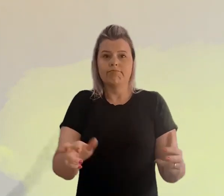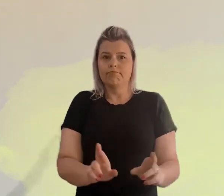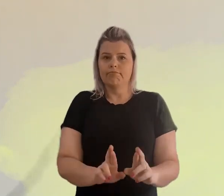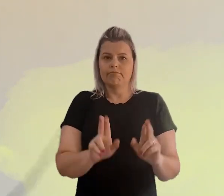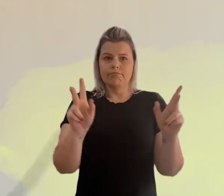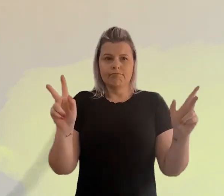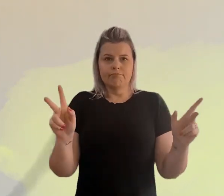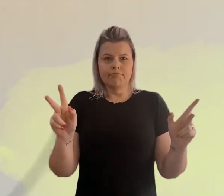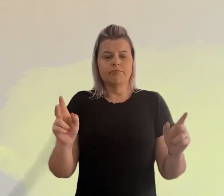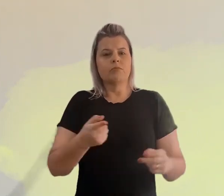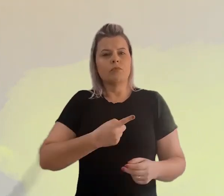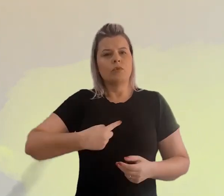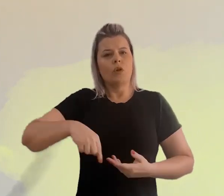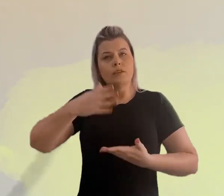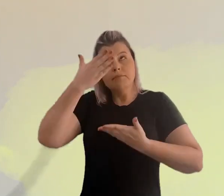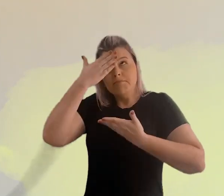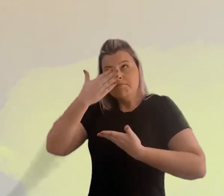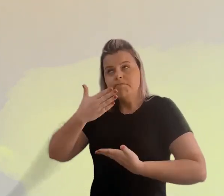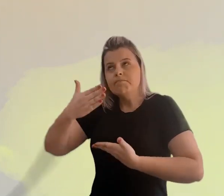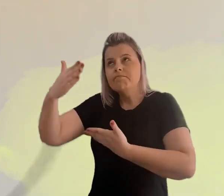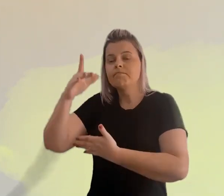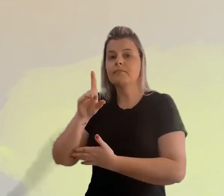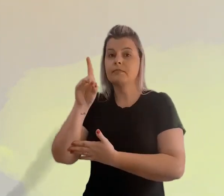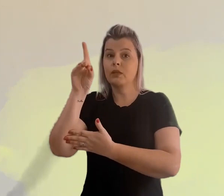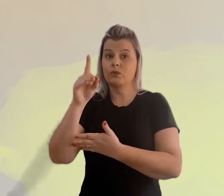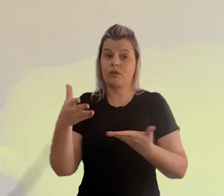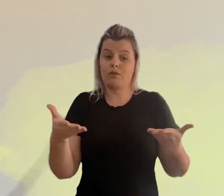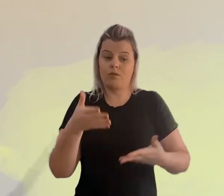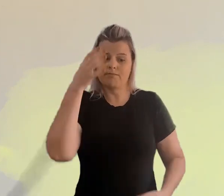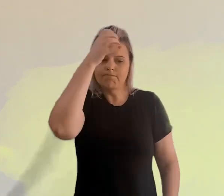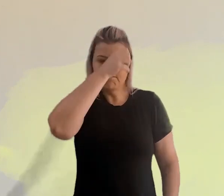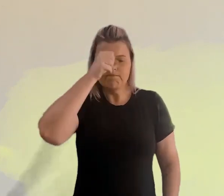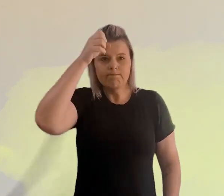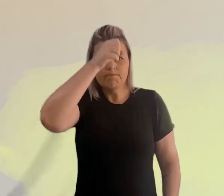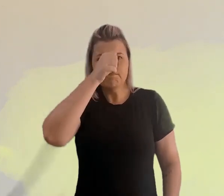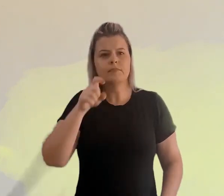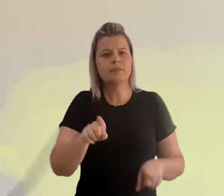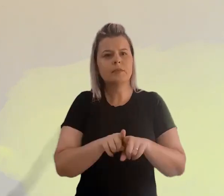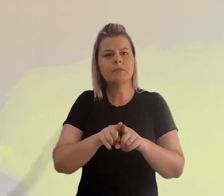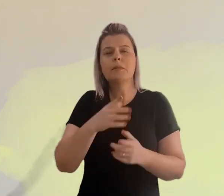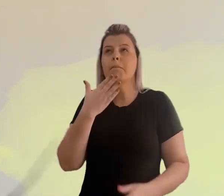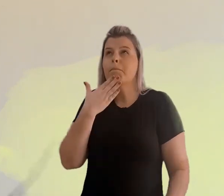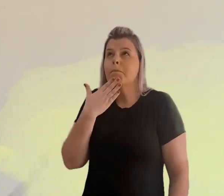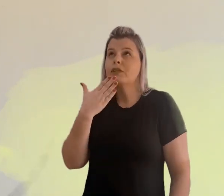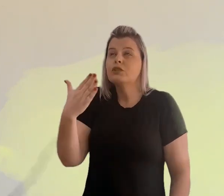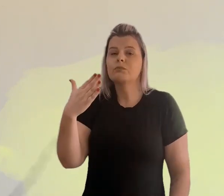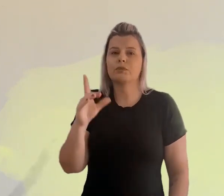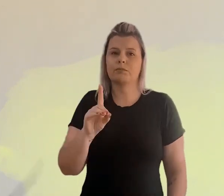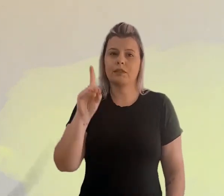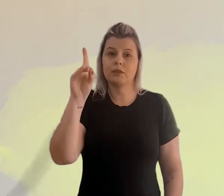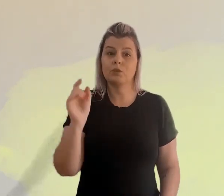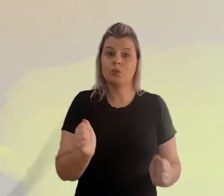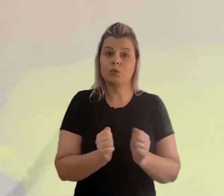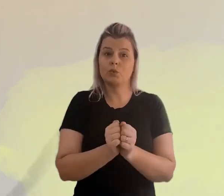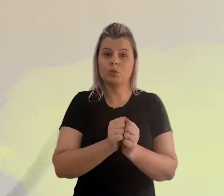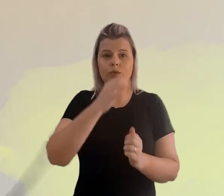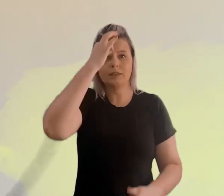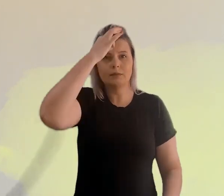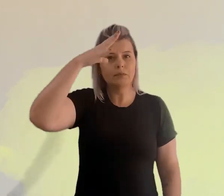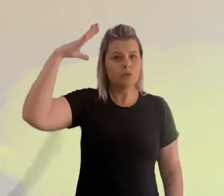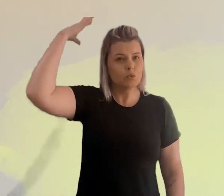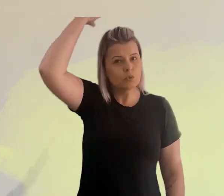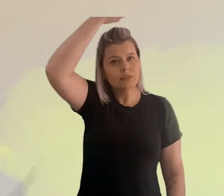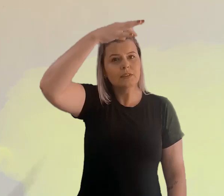em meio às adversidades. Louvemos a Deus pelo aprendizado. Peçamos a Deus para